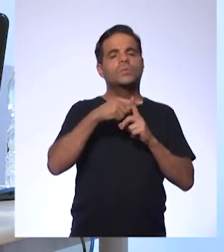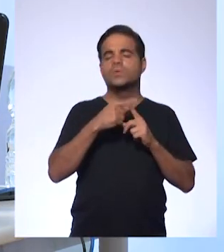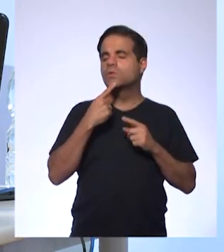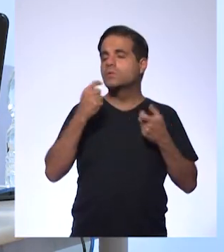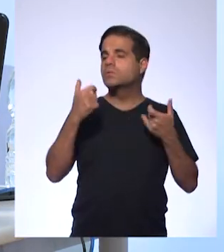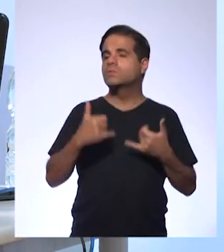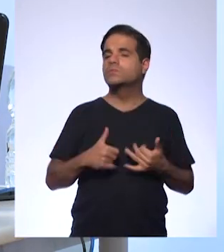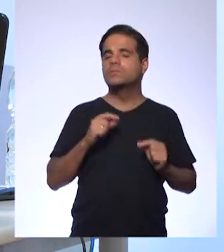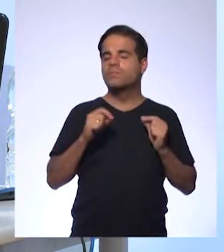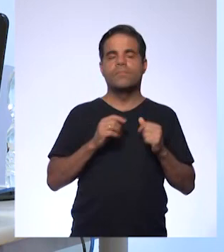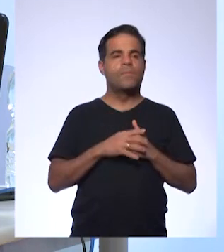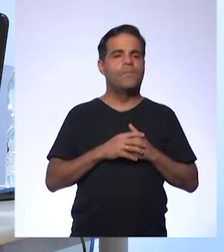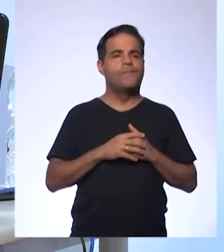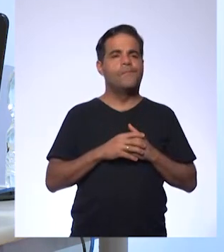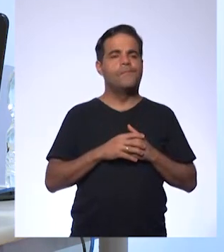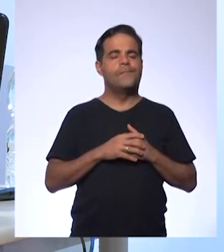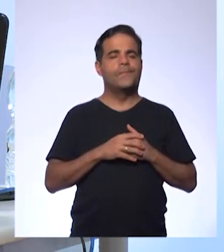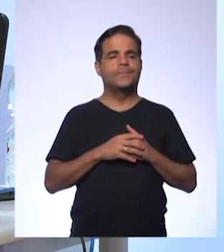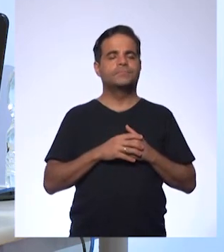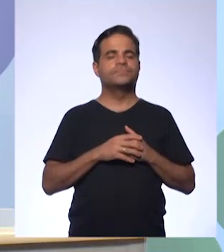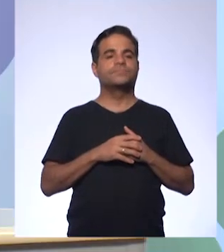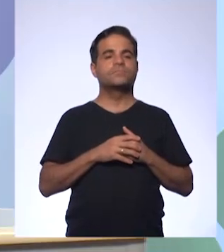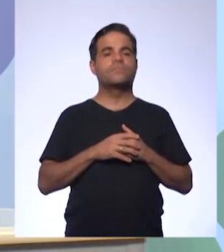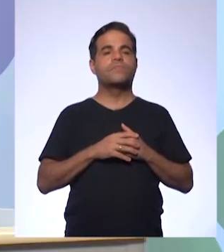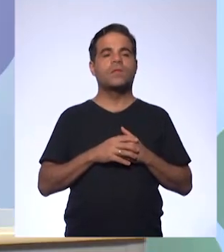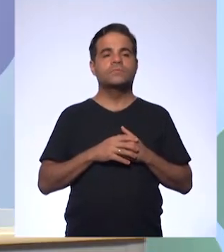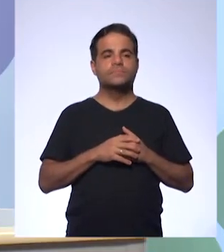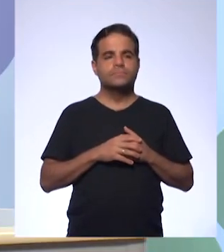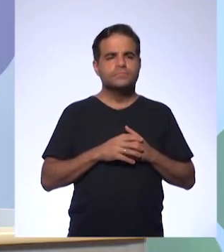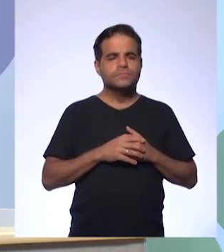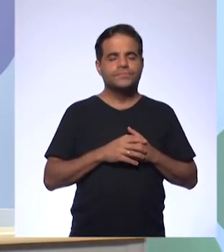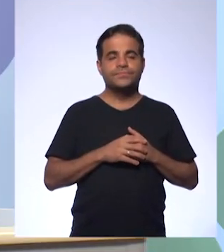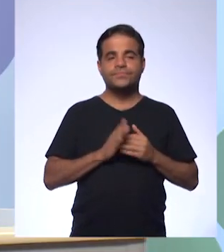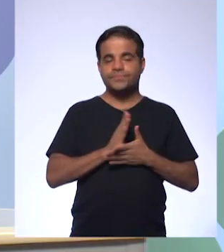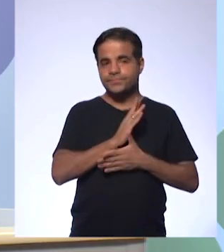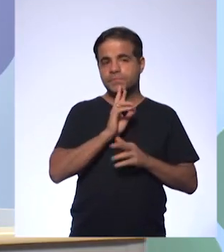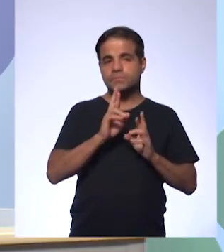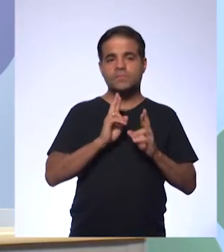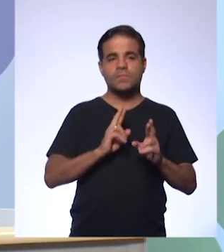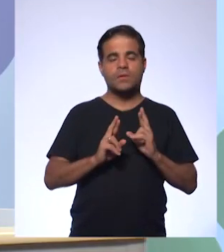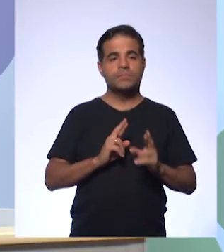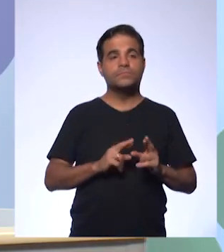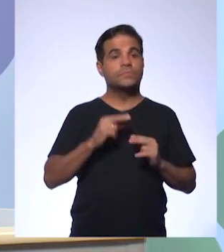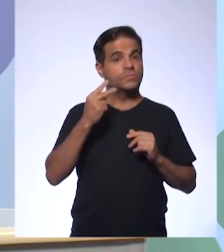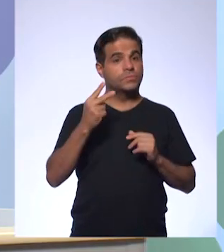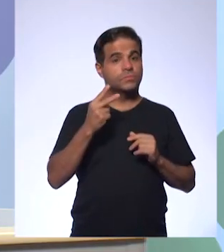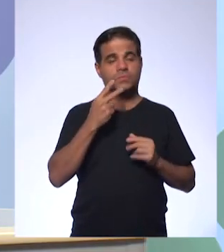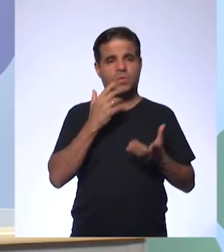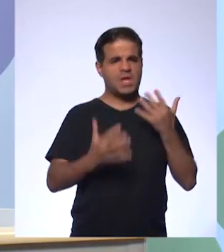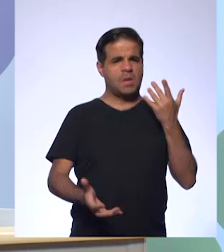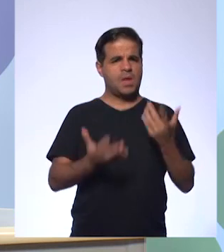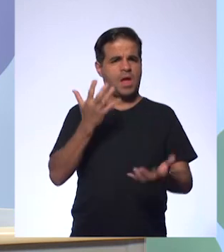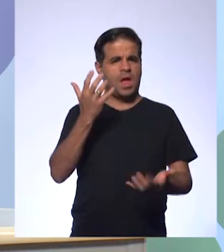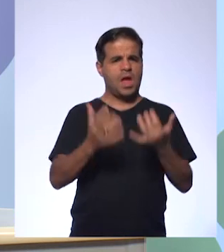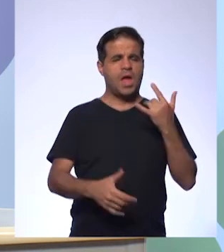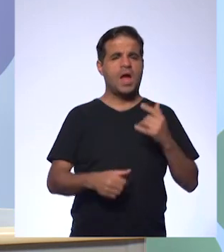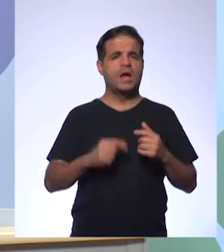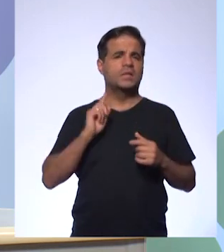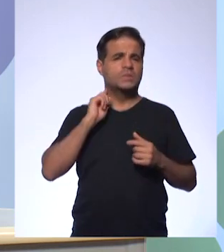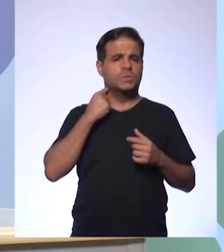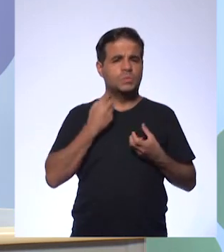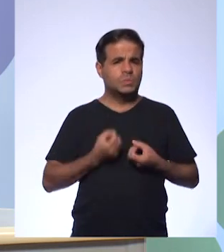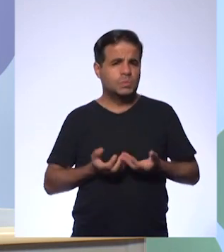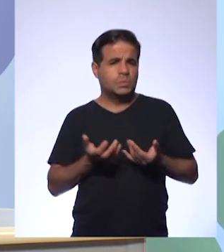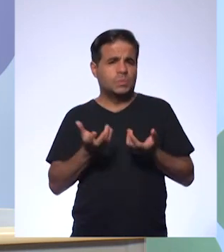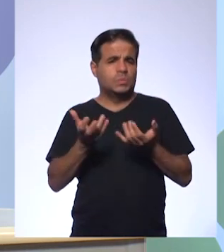quê? Bom, aqui Conseguiu achar alguma? dá 2, ó, queimadas, poluição,